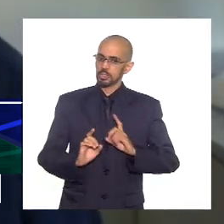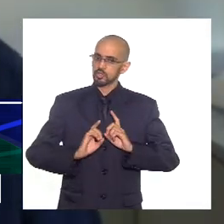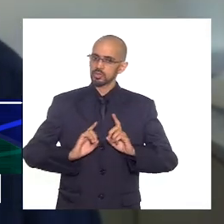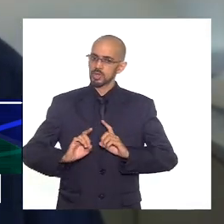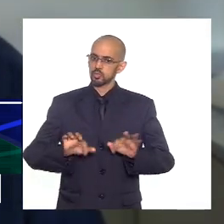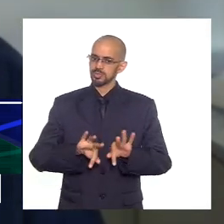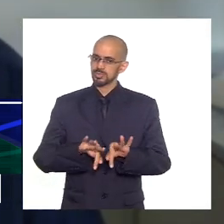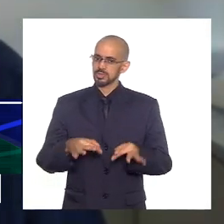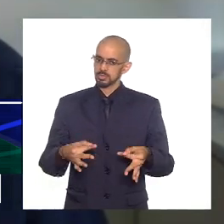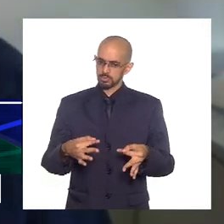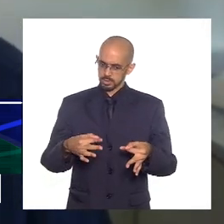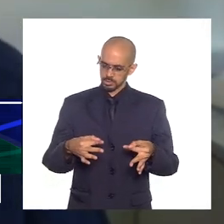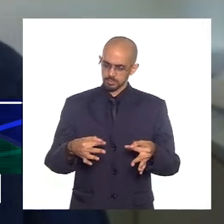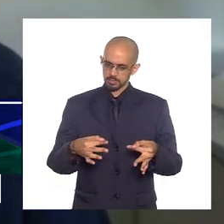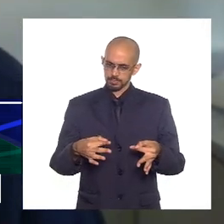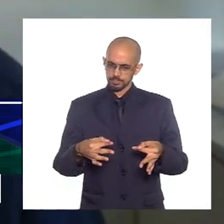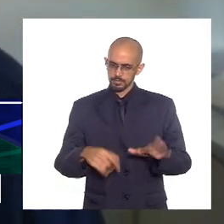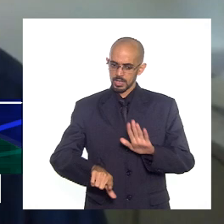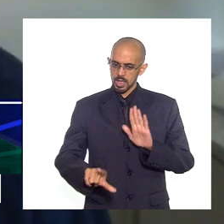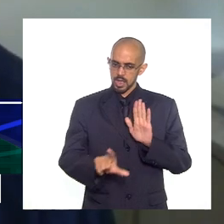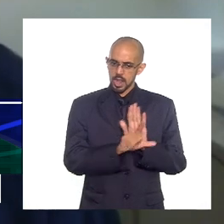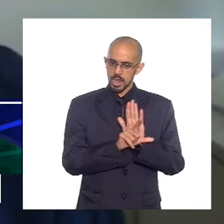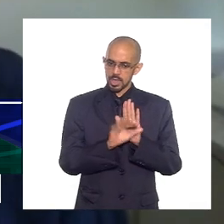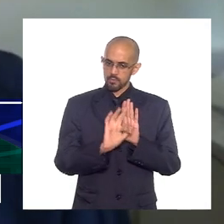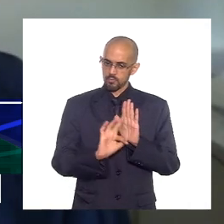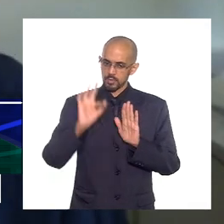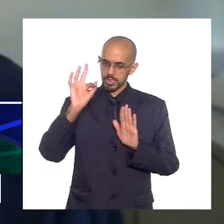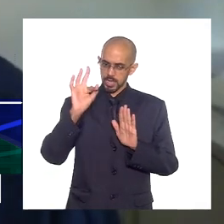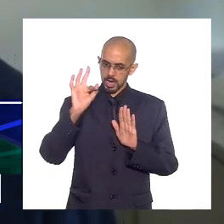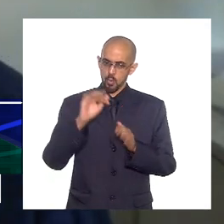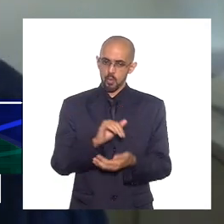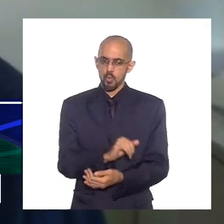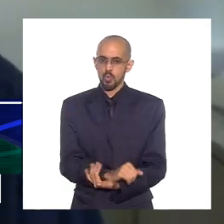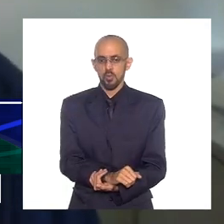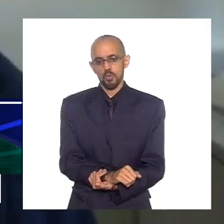simples. A legislação federal